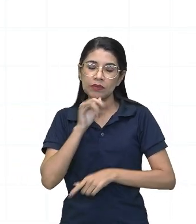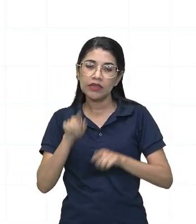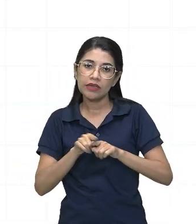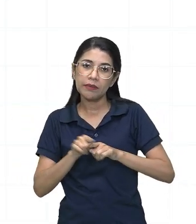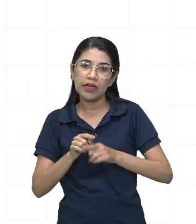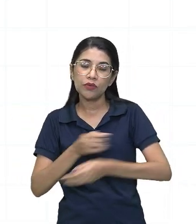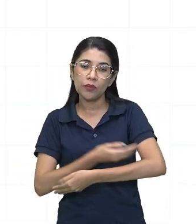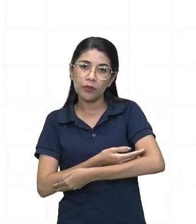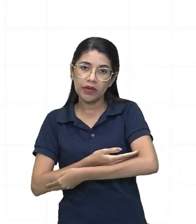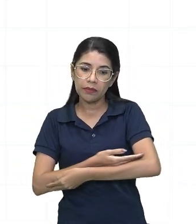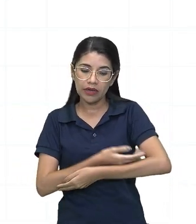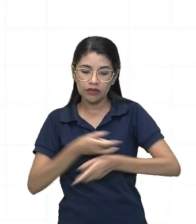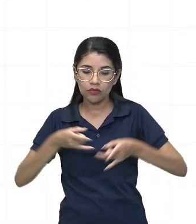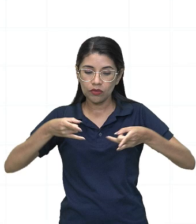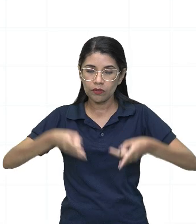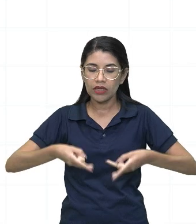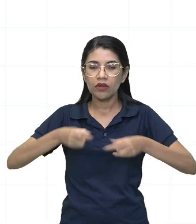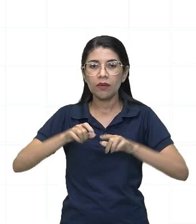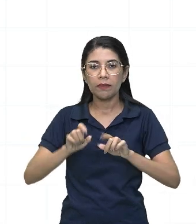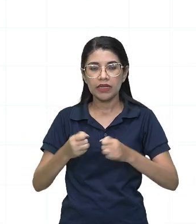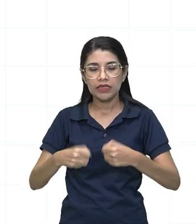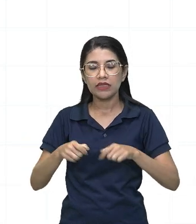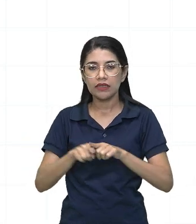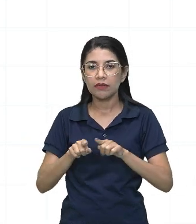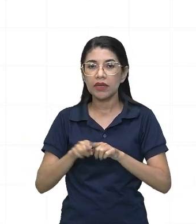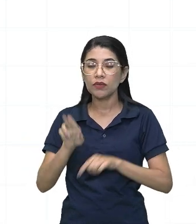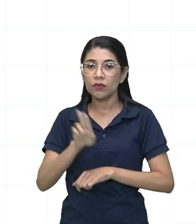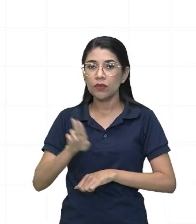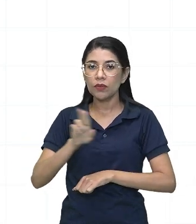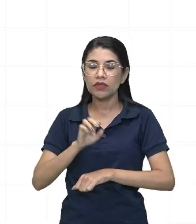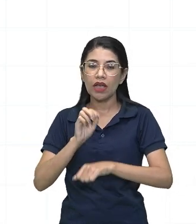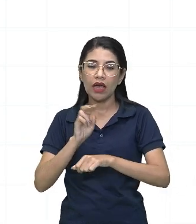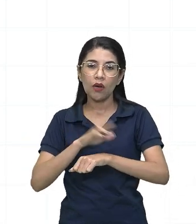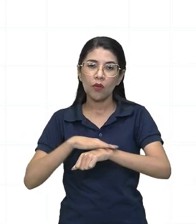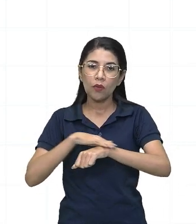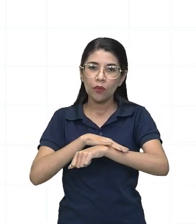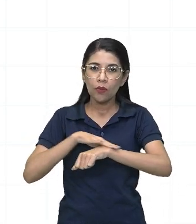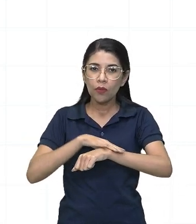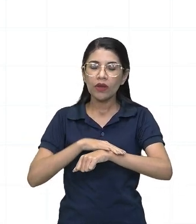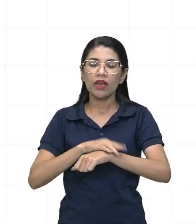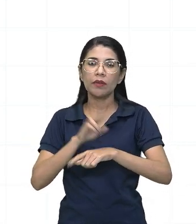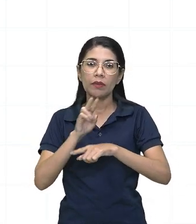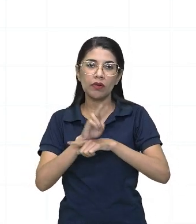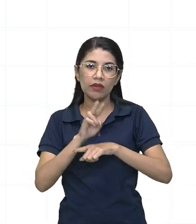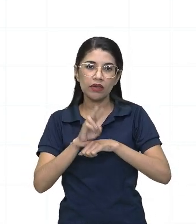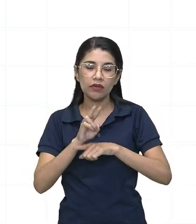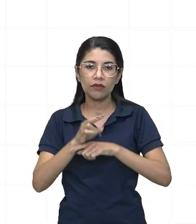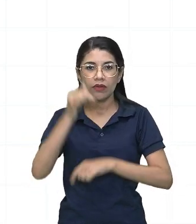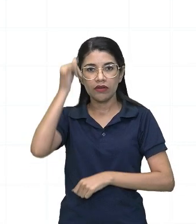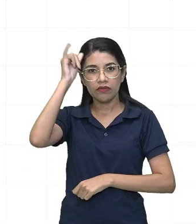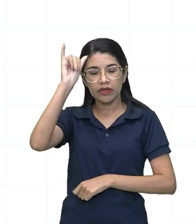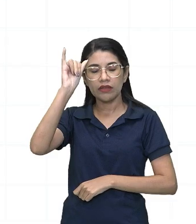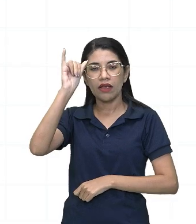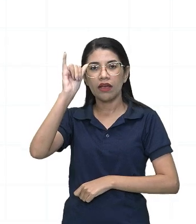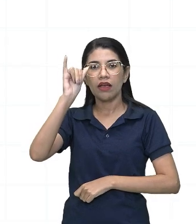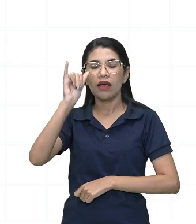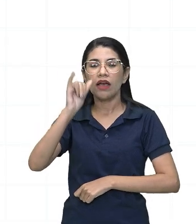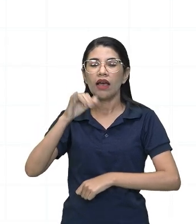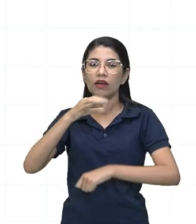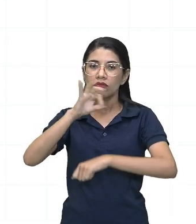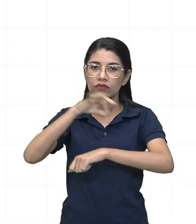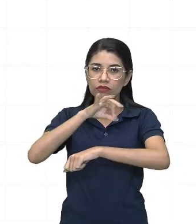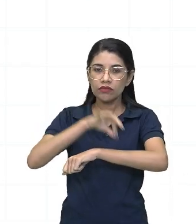importante. Utilizar repelentes, principalmente naqueles momentos em que a gente sabe que